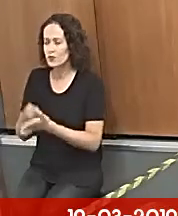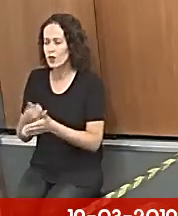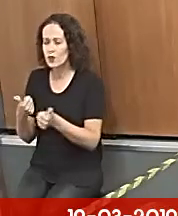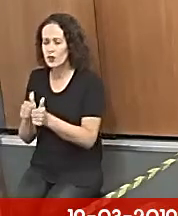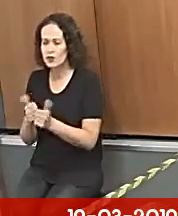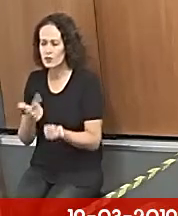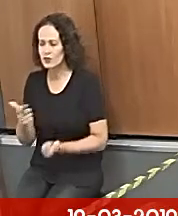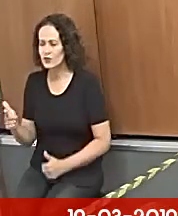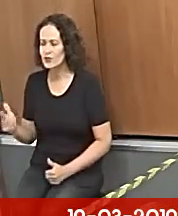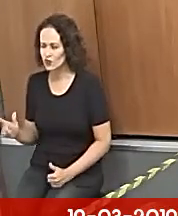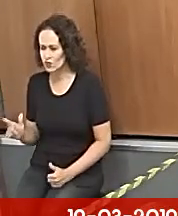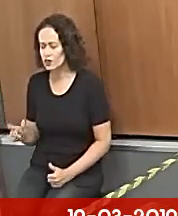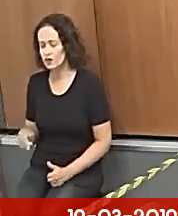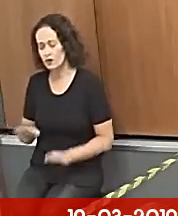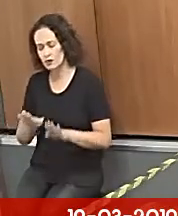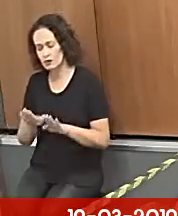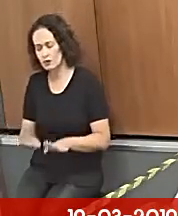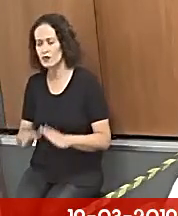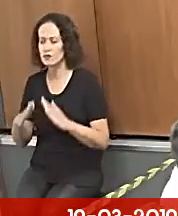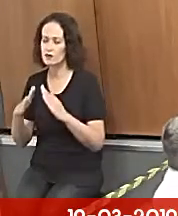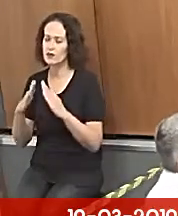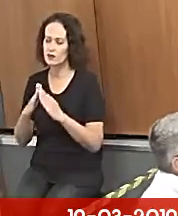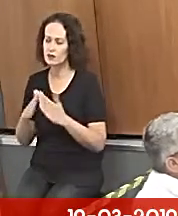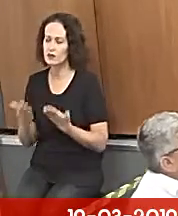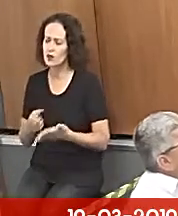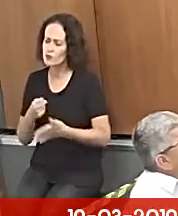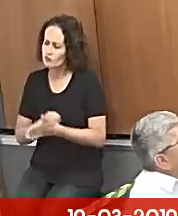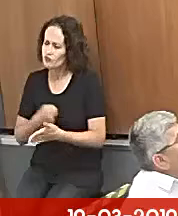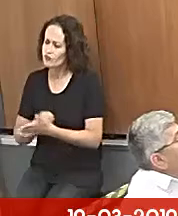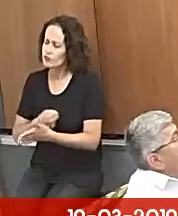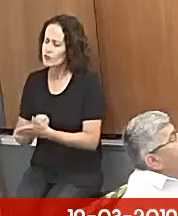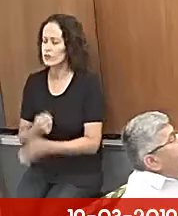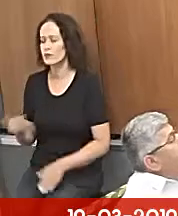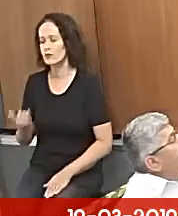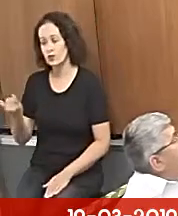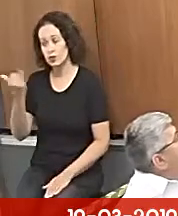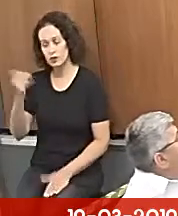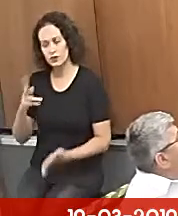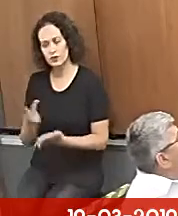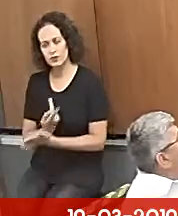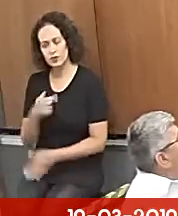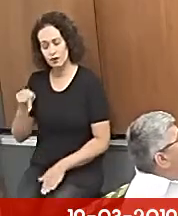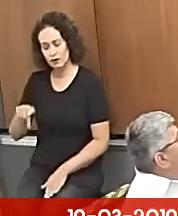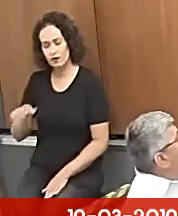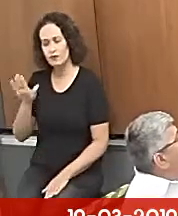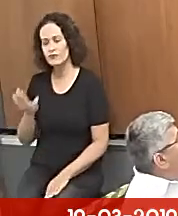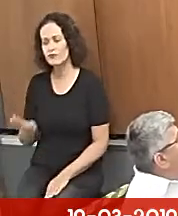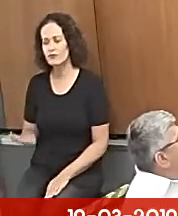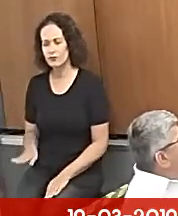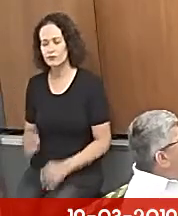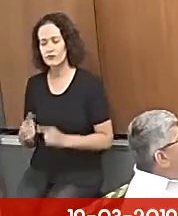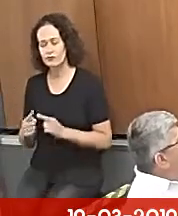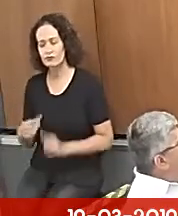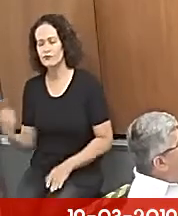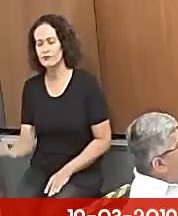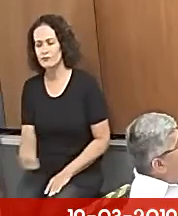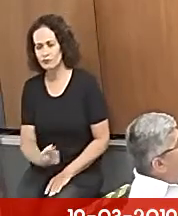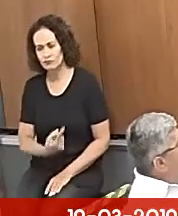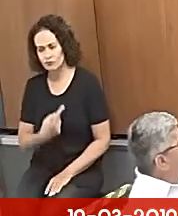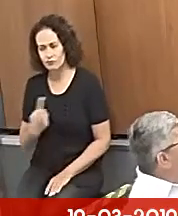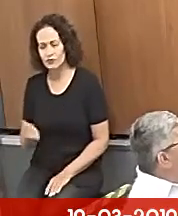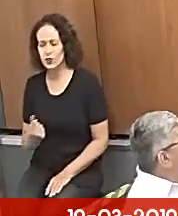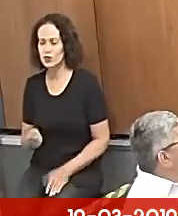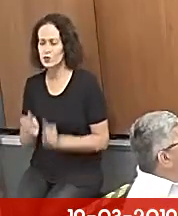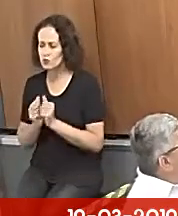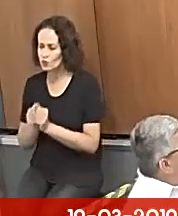essa luta então isso é importante que está acontecendo aqui nessa tarde que nós vamos de fato através da fala de cada